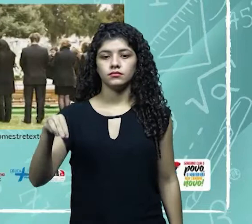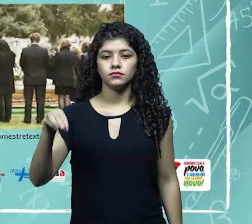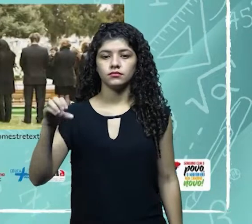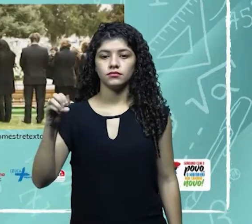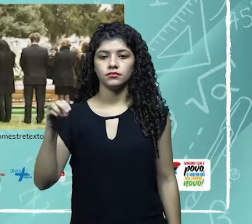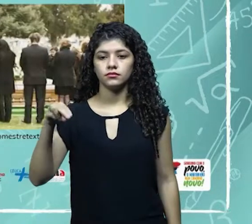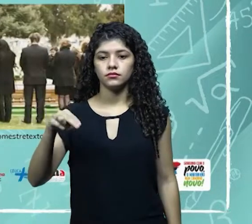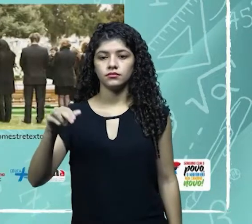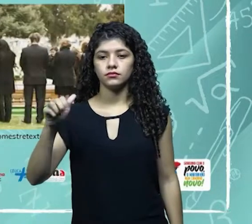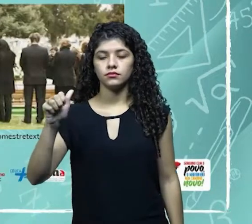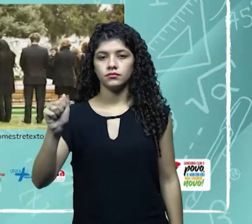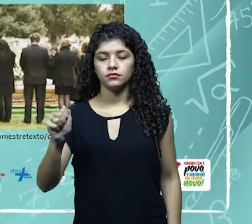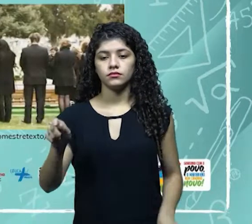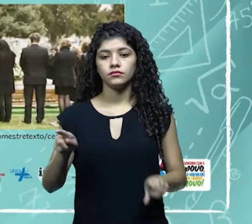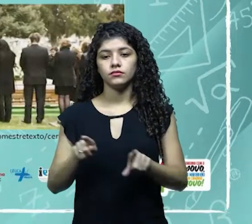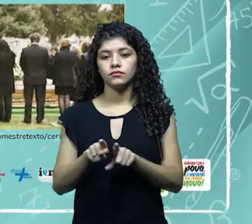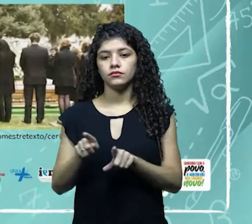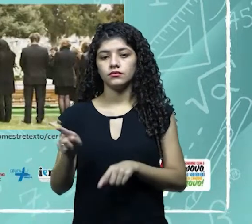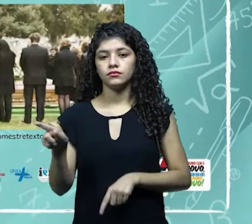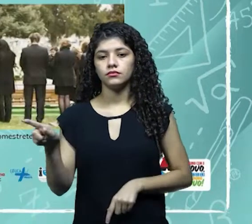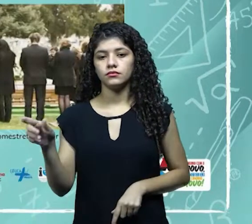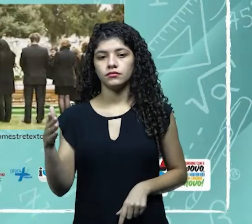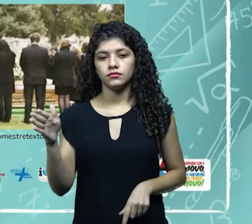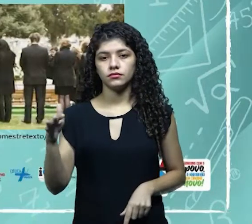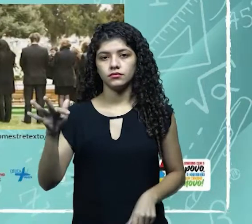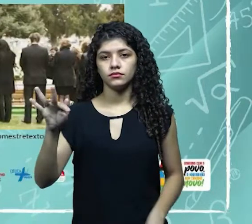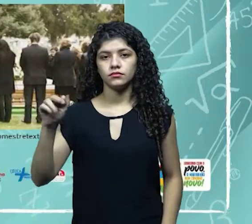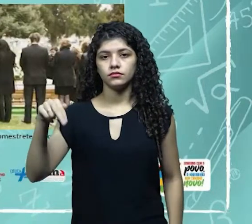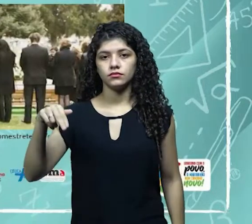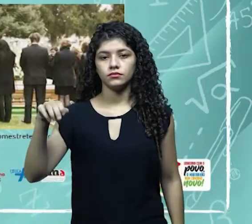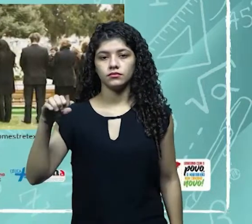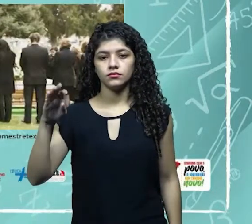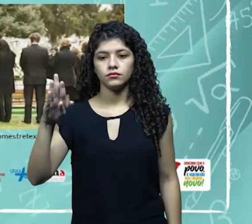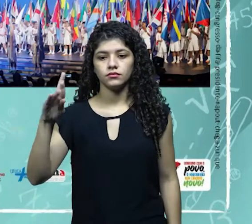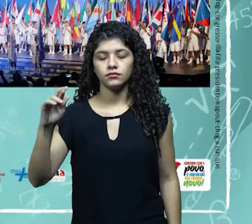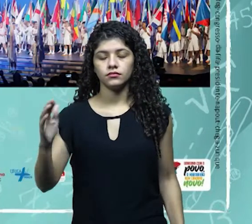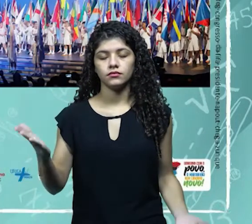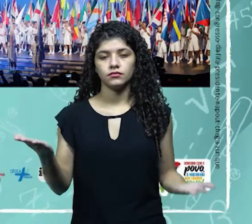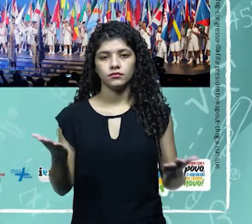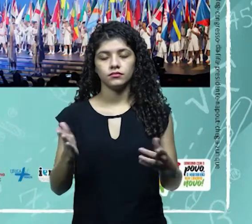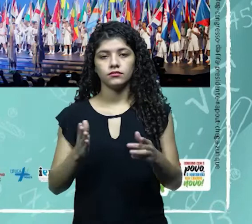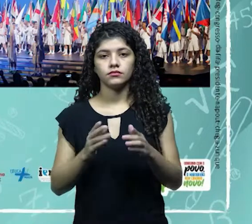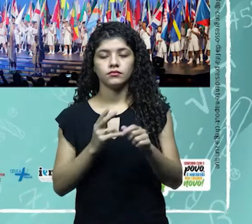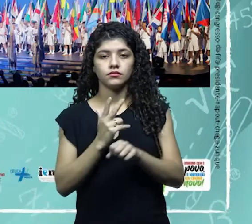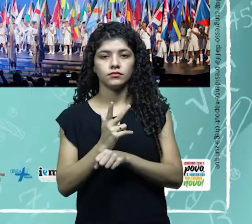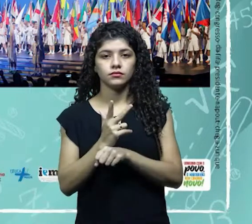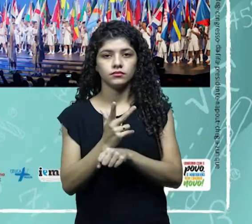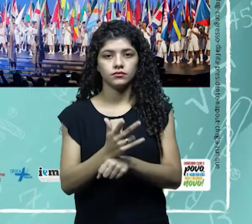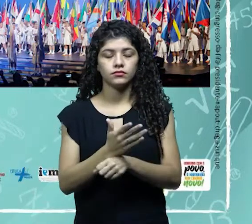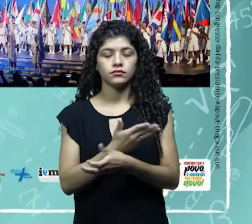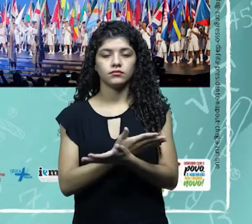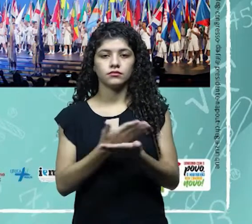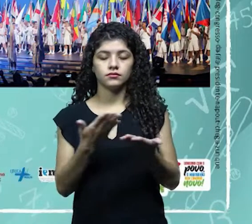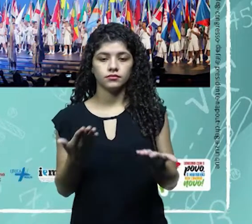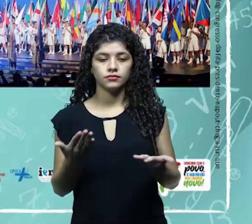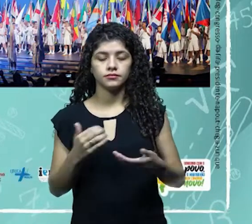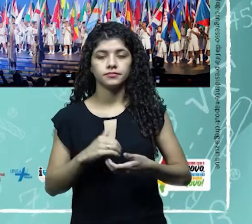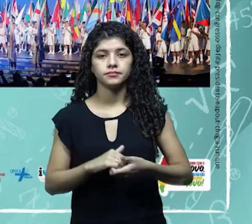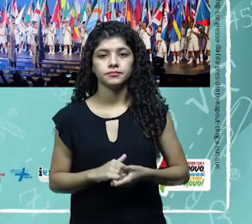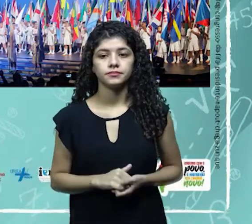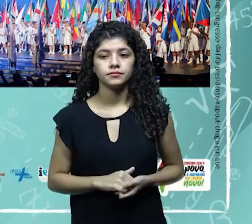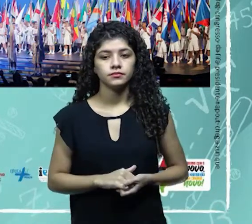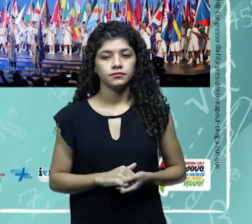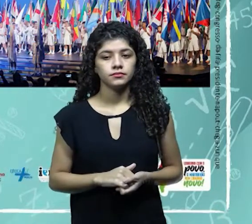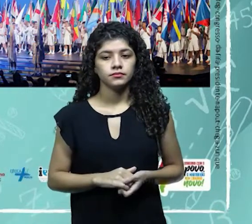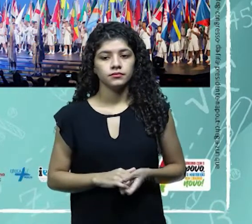velório também faz parte de um evento que envolve pessoas né encontro de pessoas e aqui eu vou passar um vídeo né para